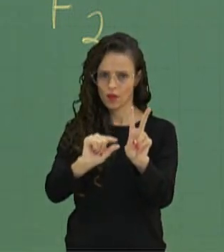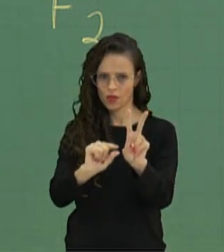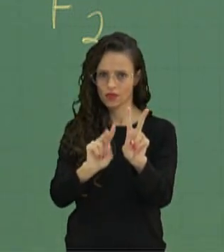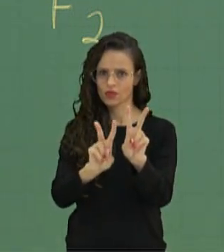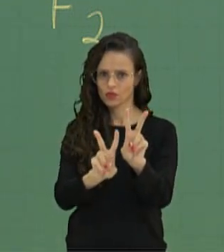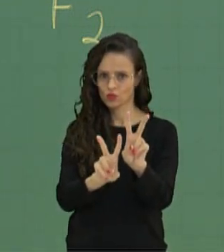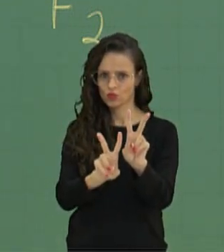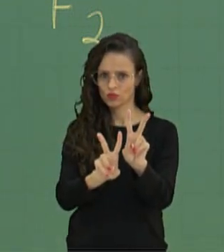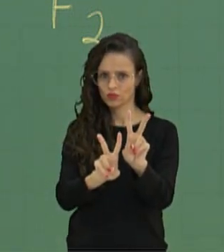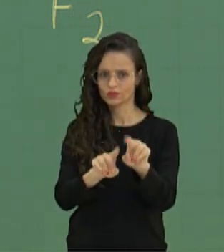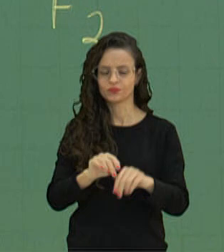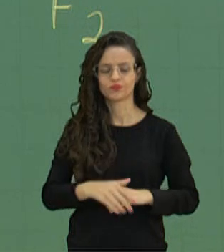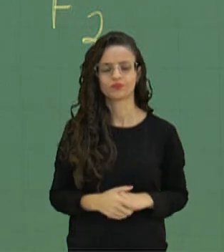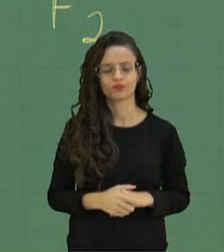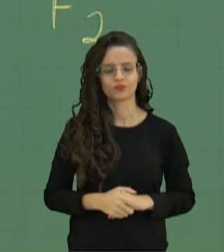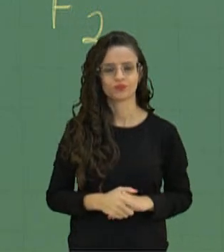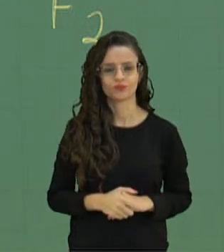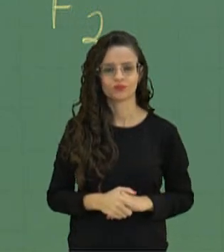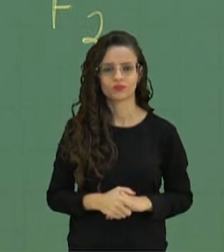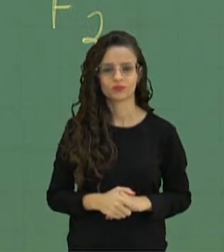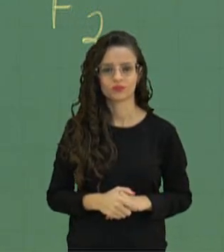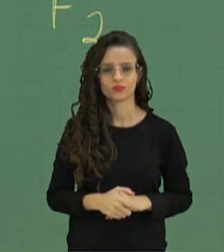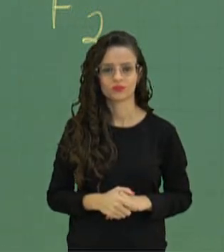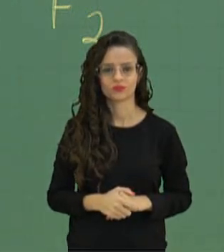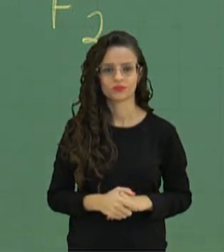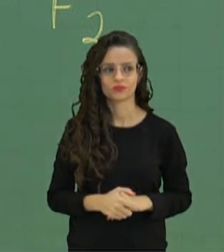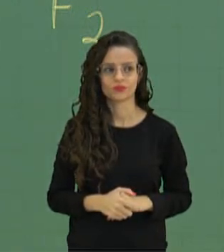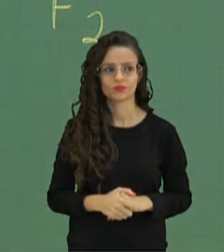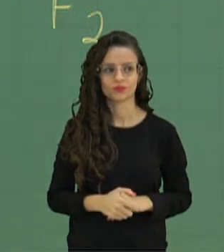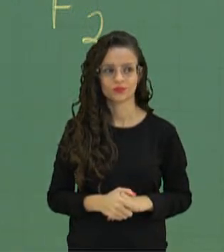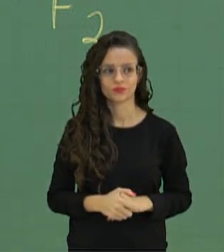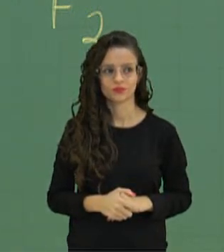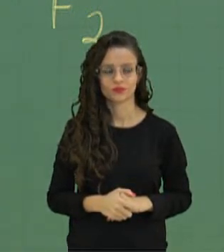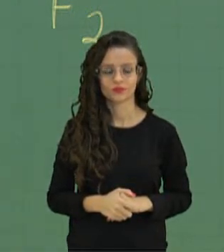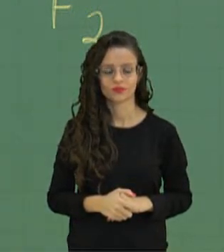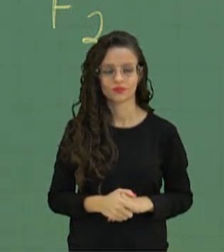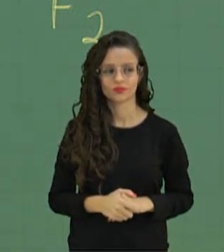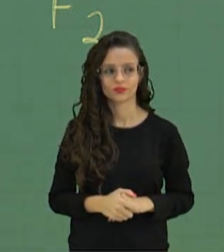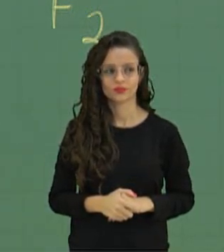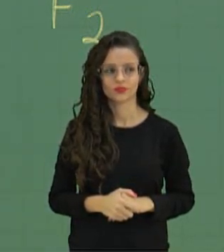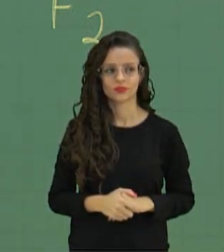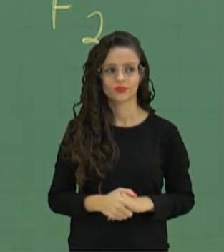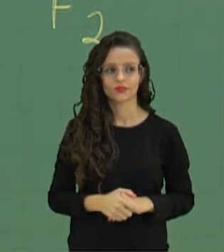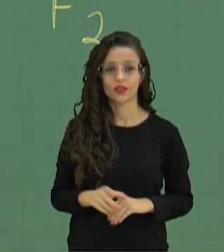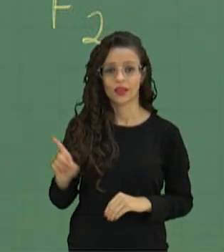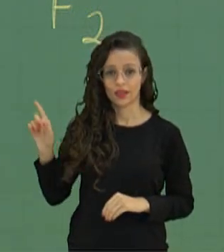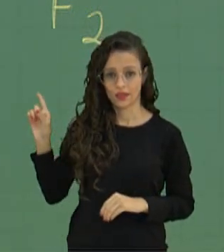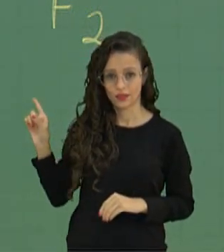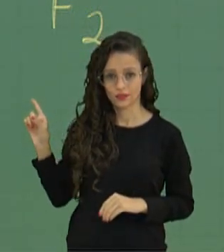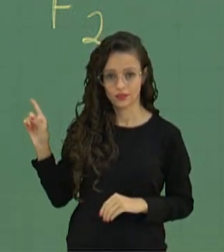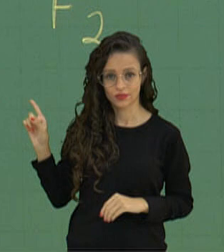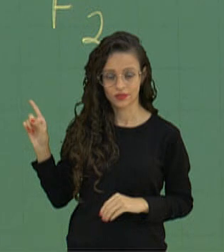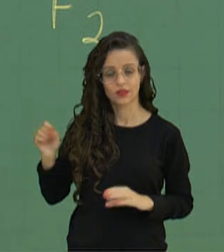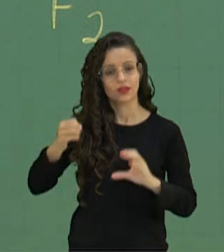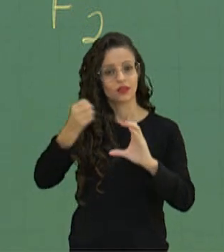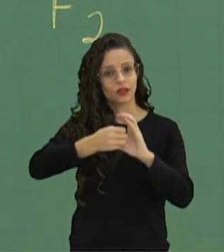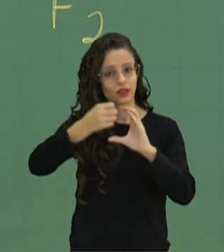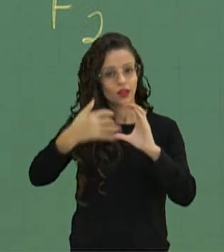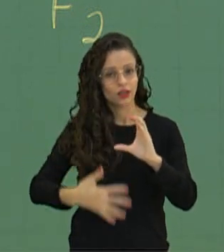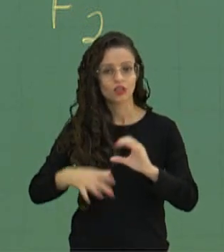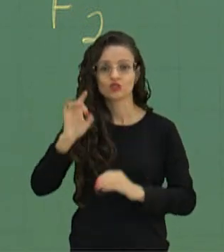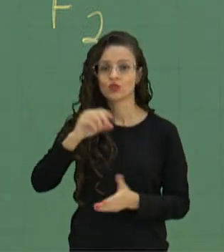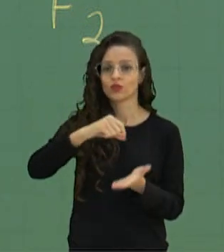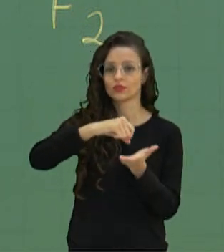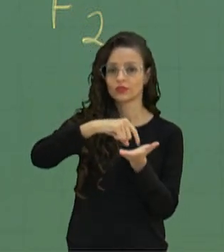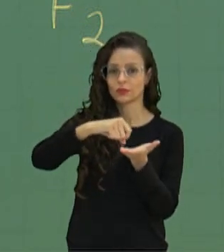amarela e um fator da semente verde. Certo? Esse ser, ele tem como característica só a